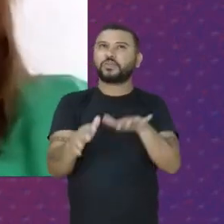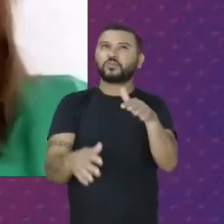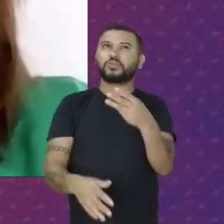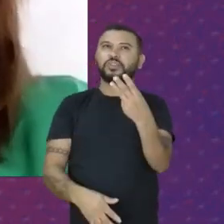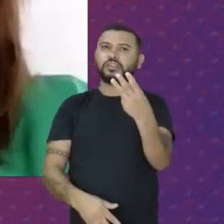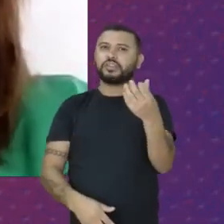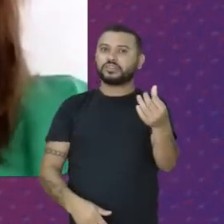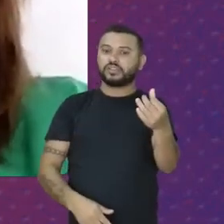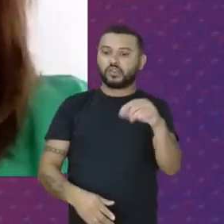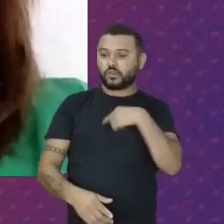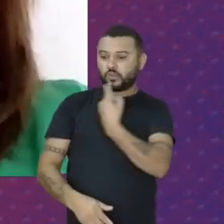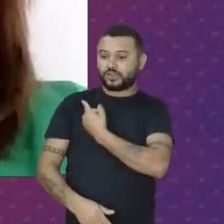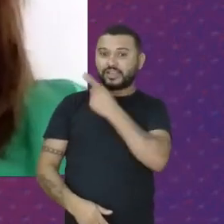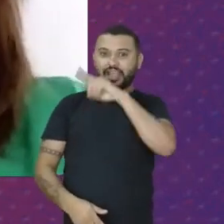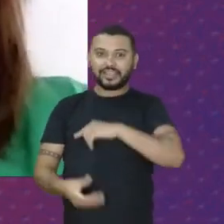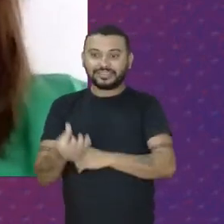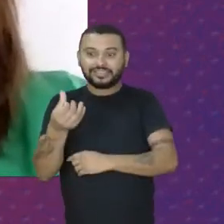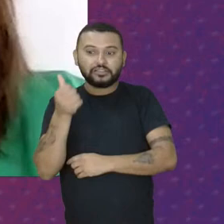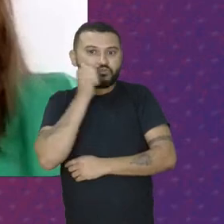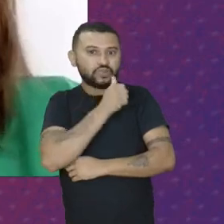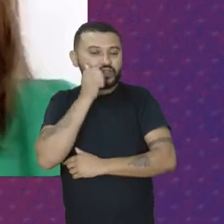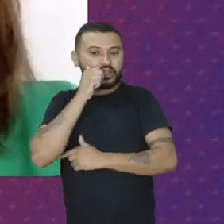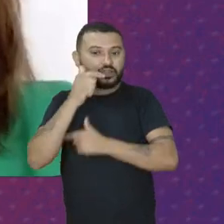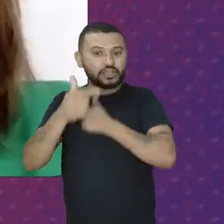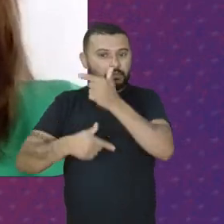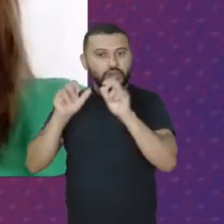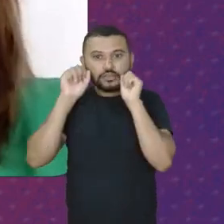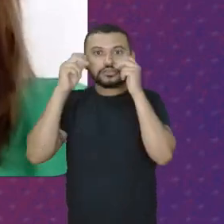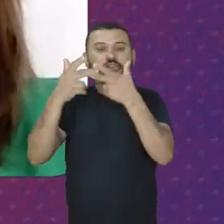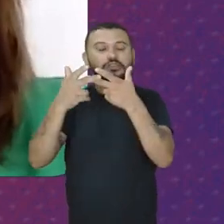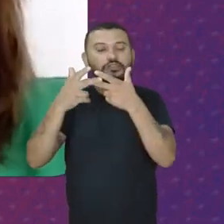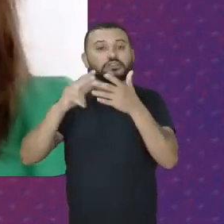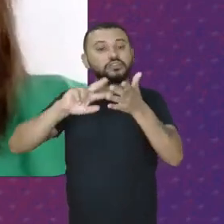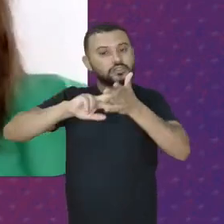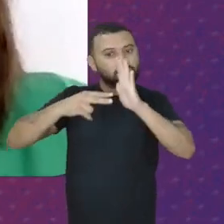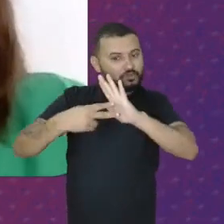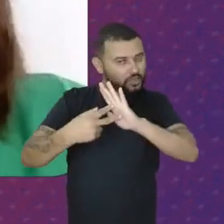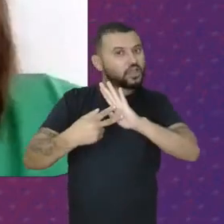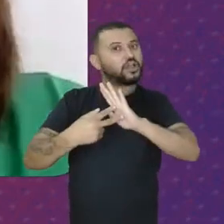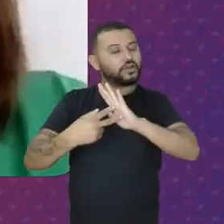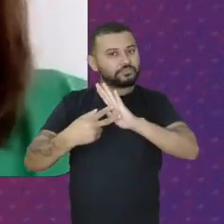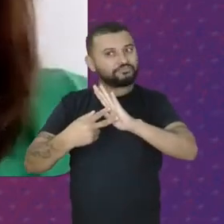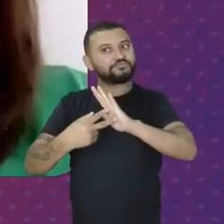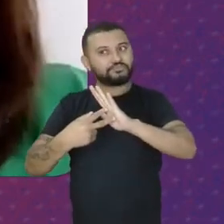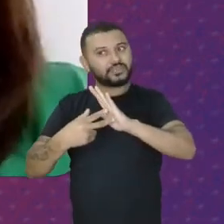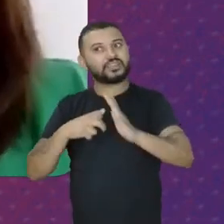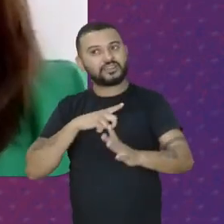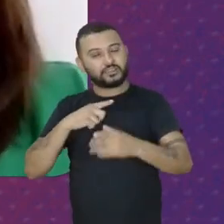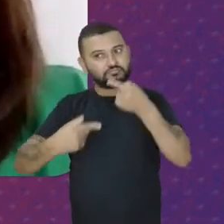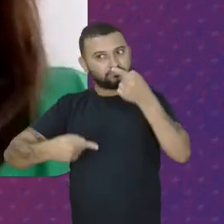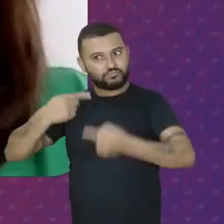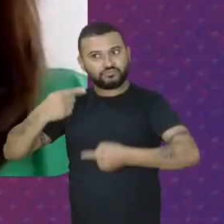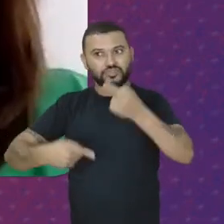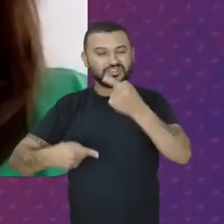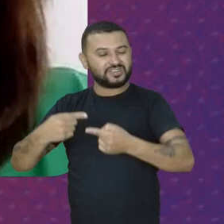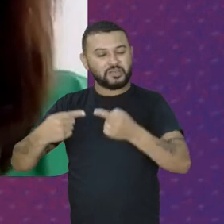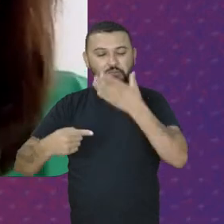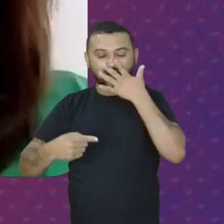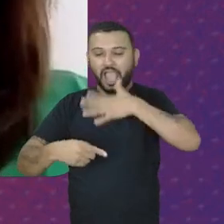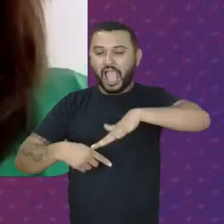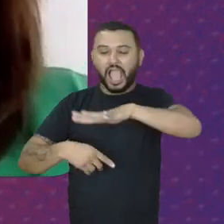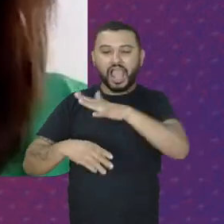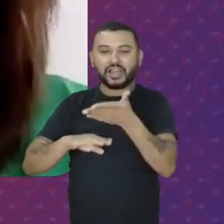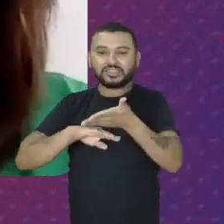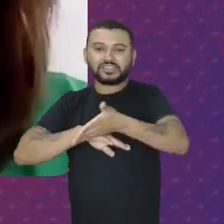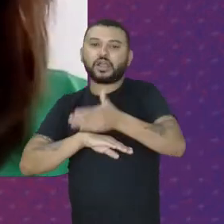36, somos 6, o que demonstra que definitivamente a política não é um